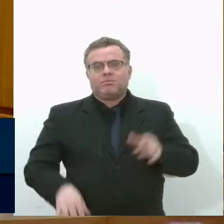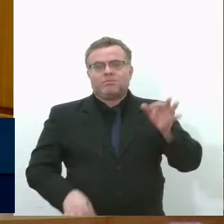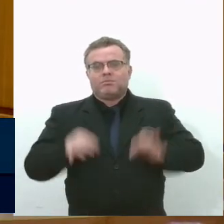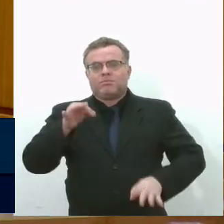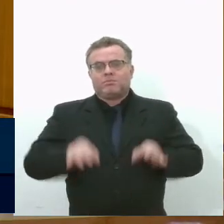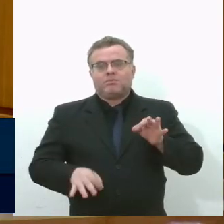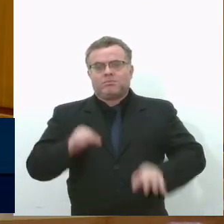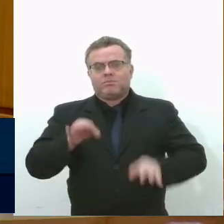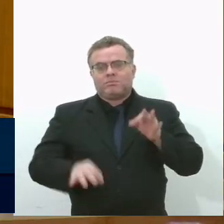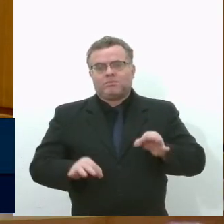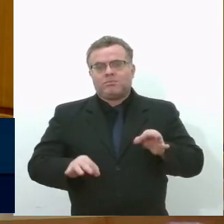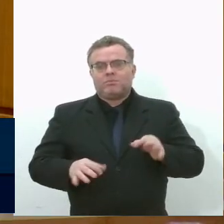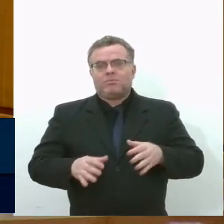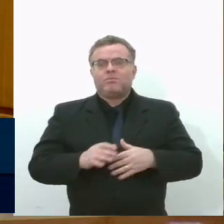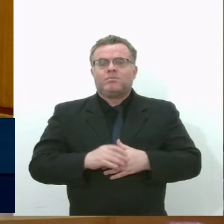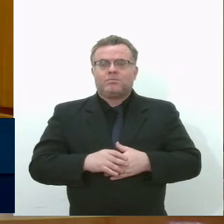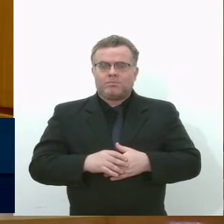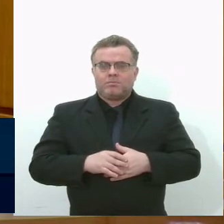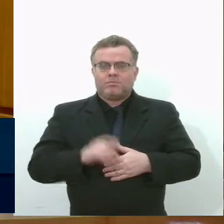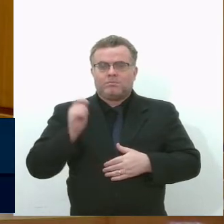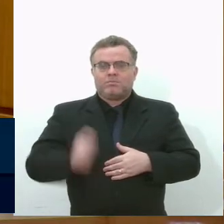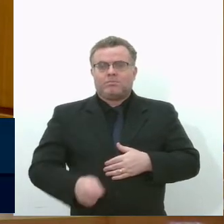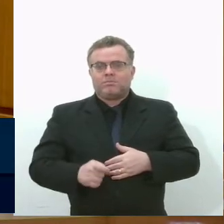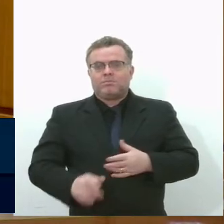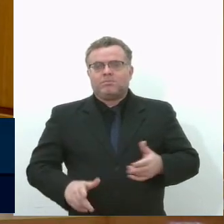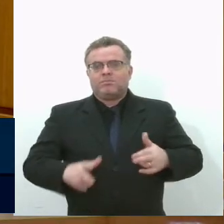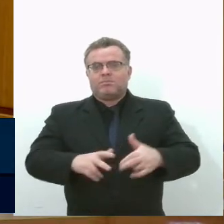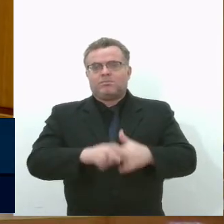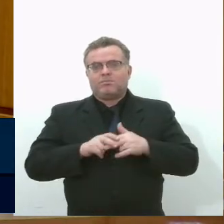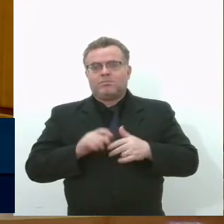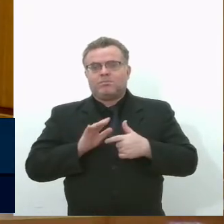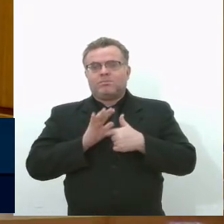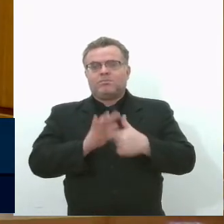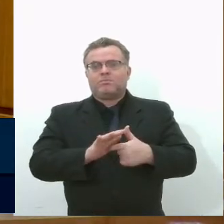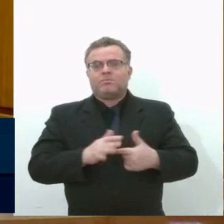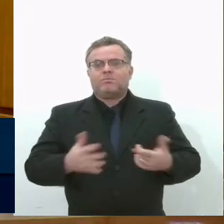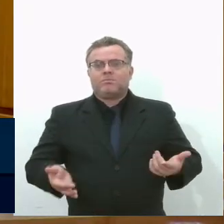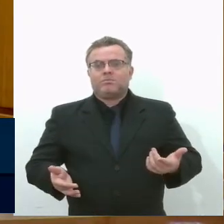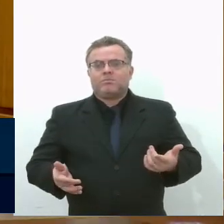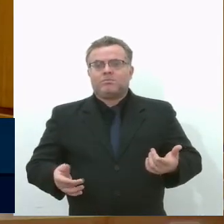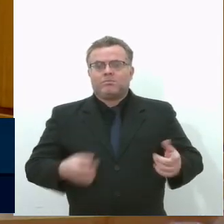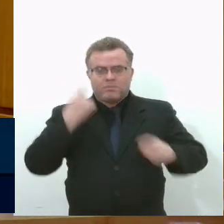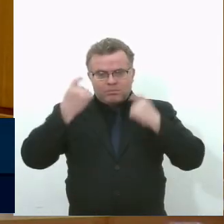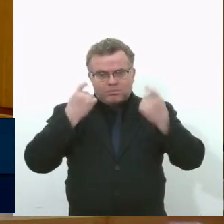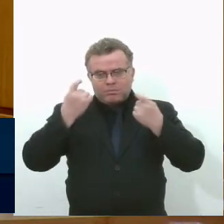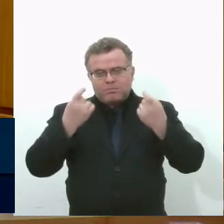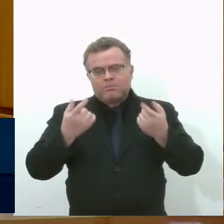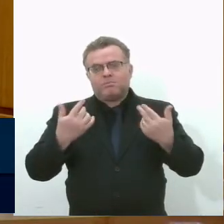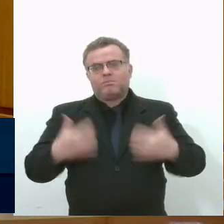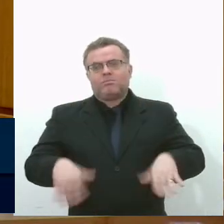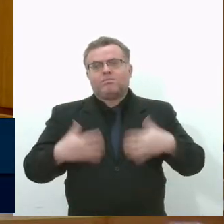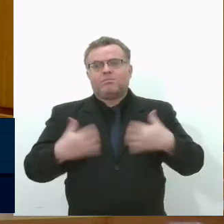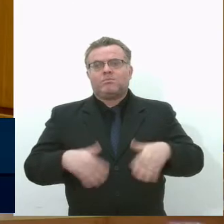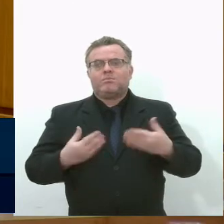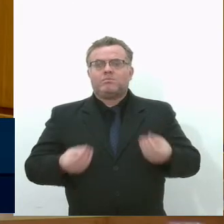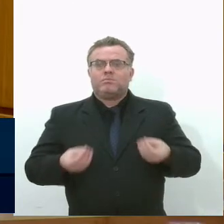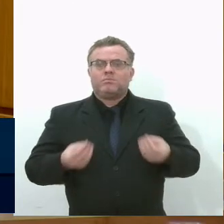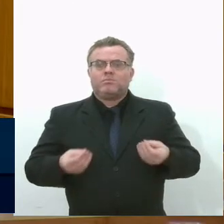Justiça. E isso é extremamente preocupante, né? Porque